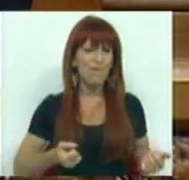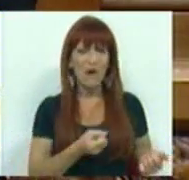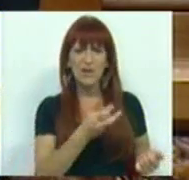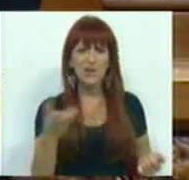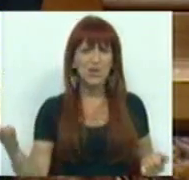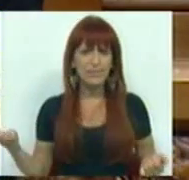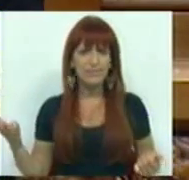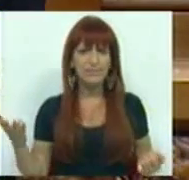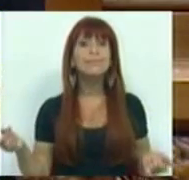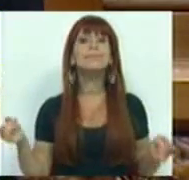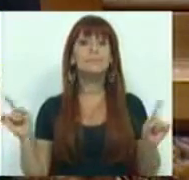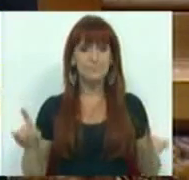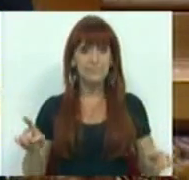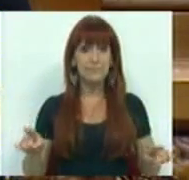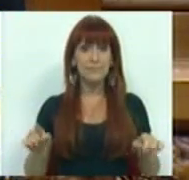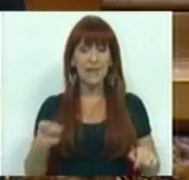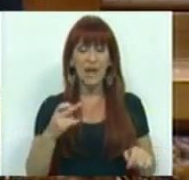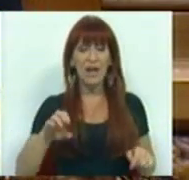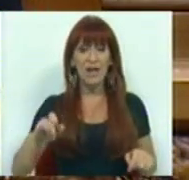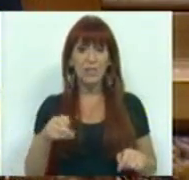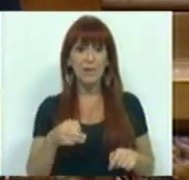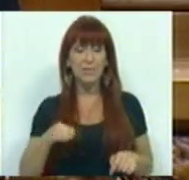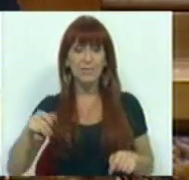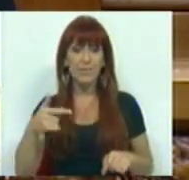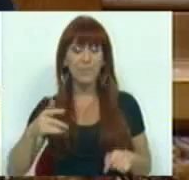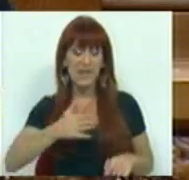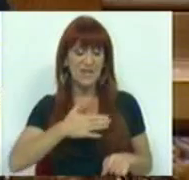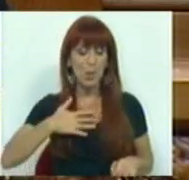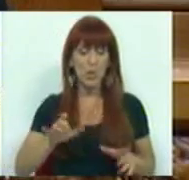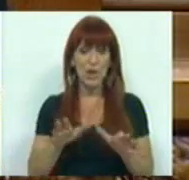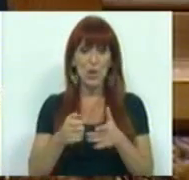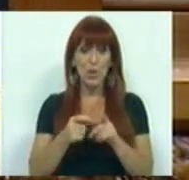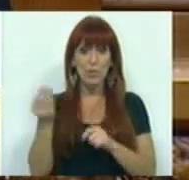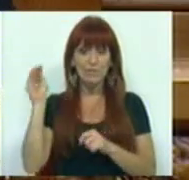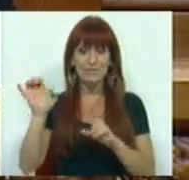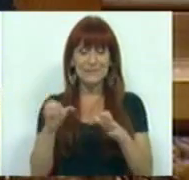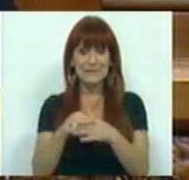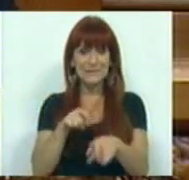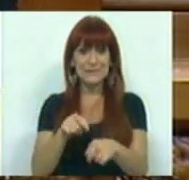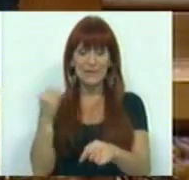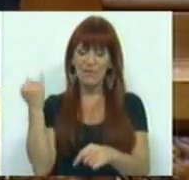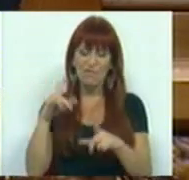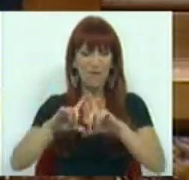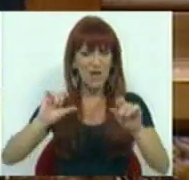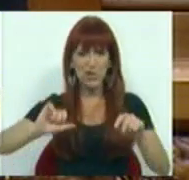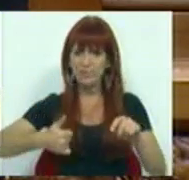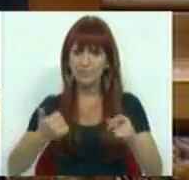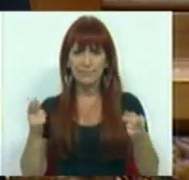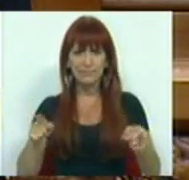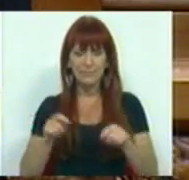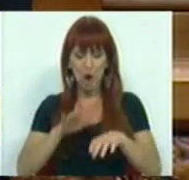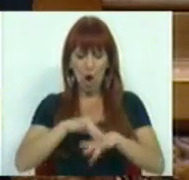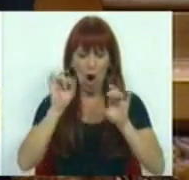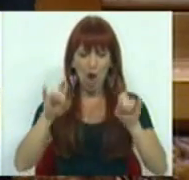verdes. Também na HPP Saúde, grupo da Caixa Geral de Depósitos, falsos recibos verdes